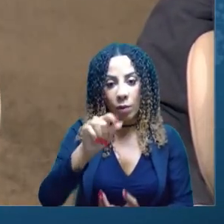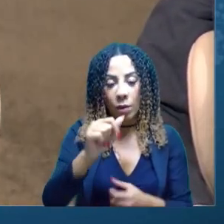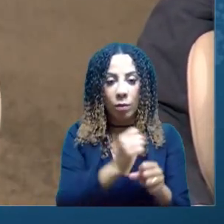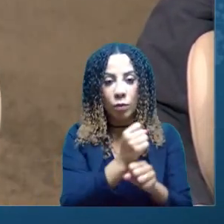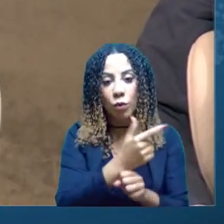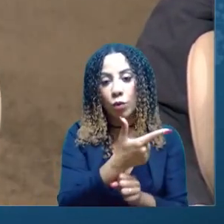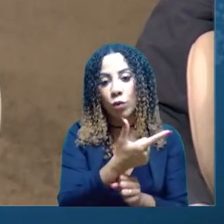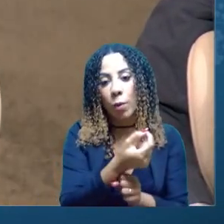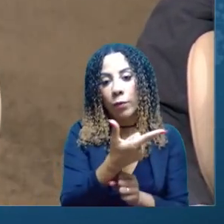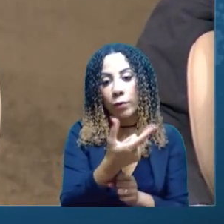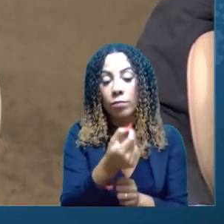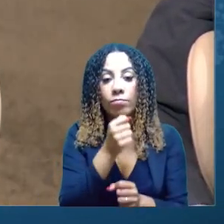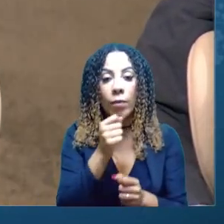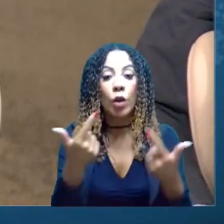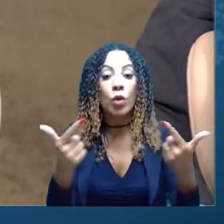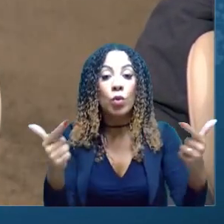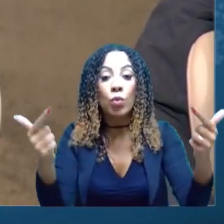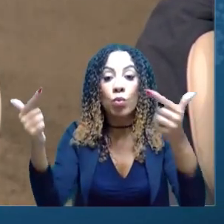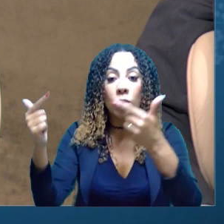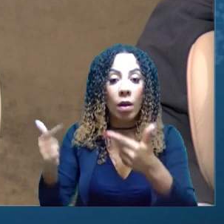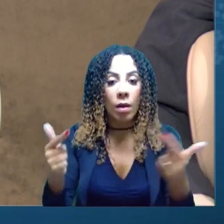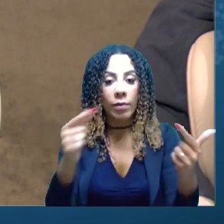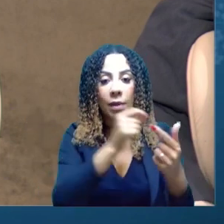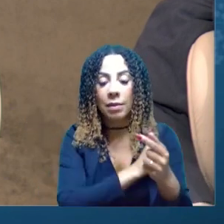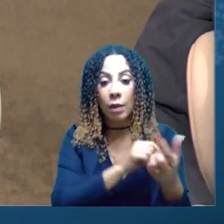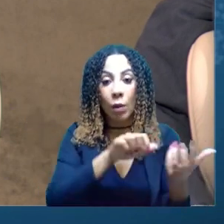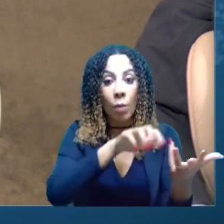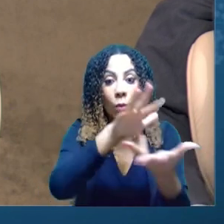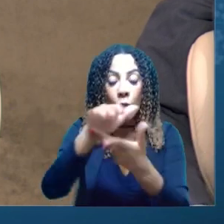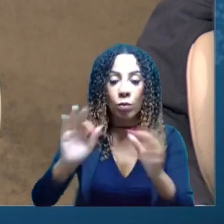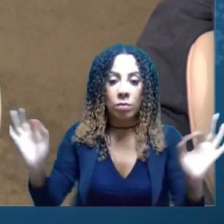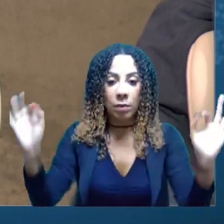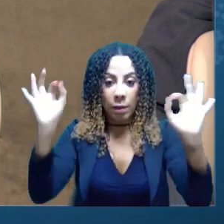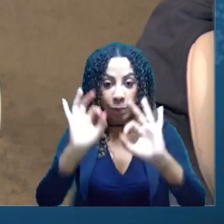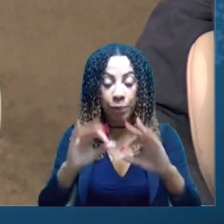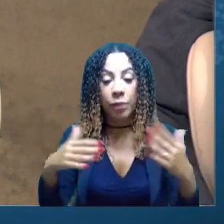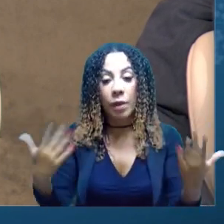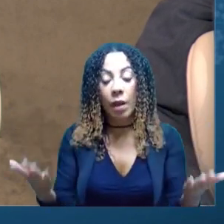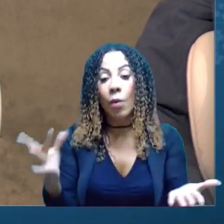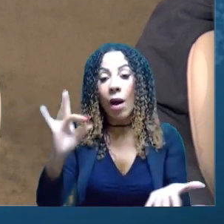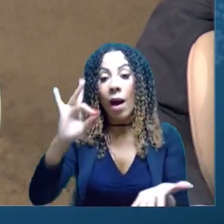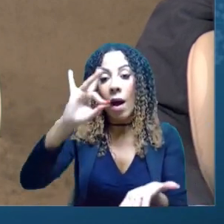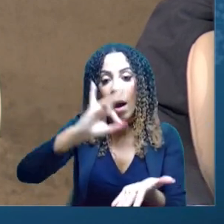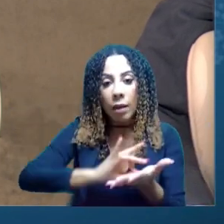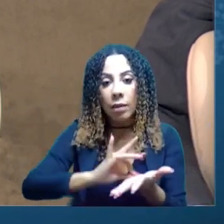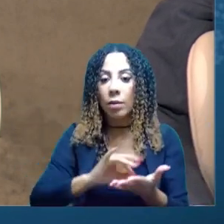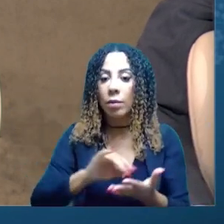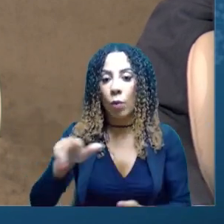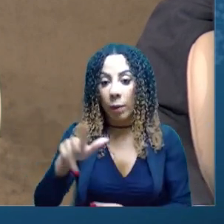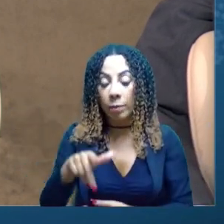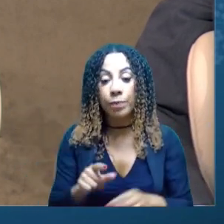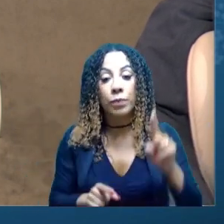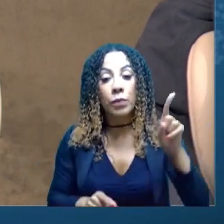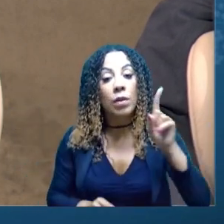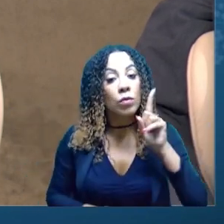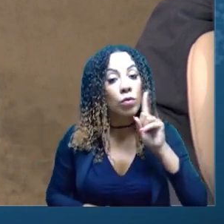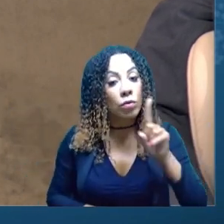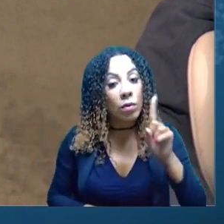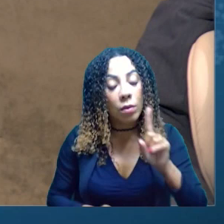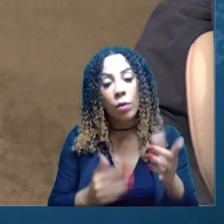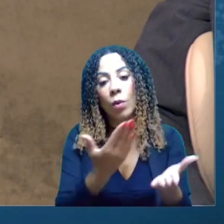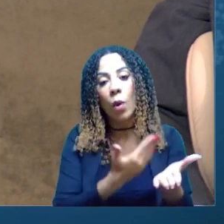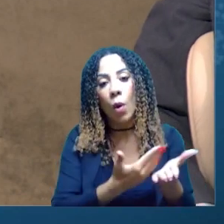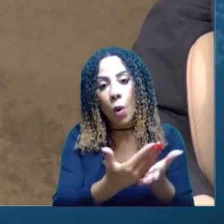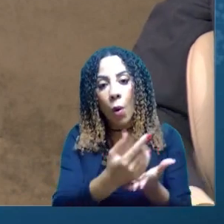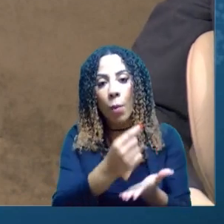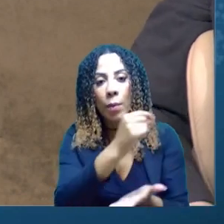havia vacinas em lugar nenhum. Então, a equidade não era uma questão, mas nos Estados Unidos começamos a ter acesso à